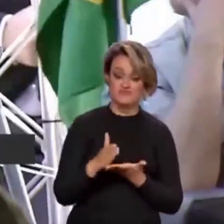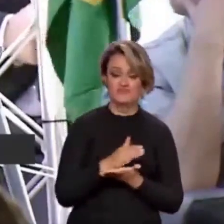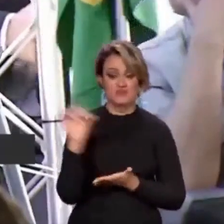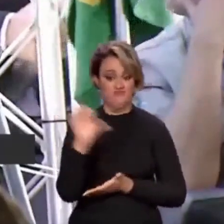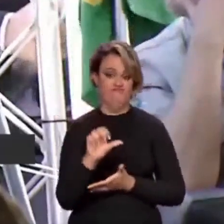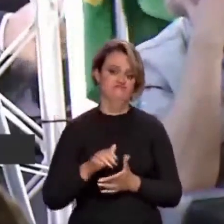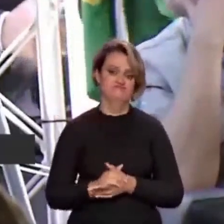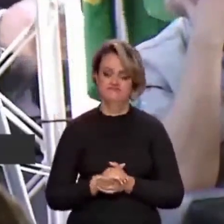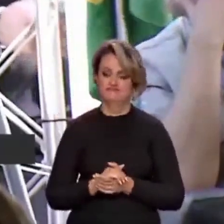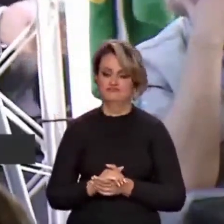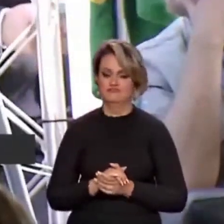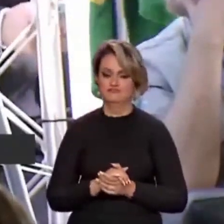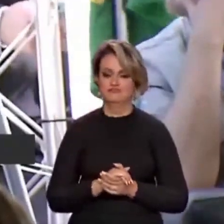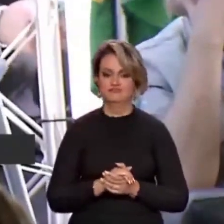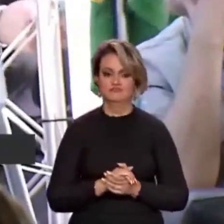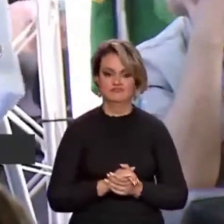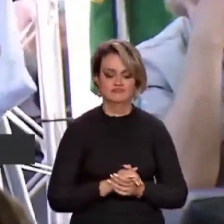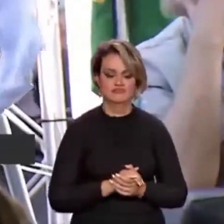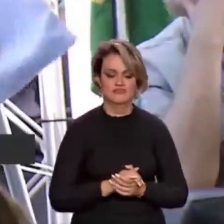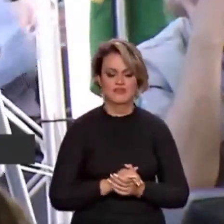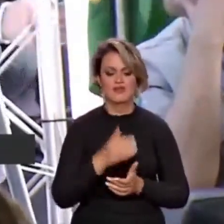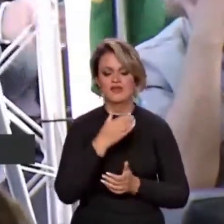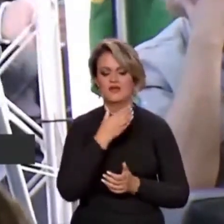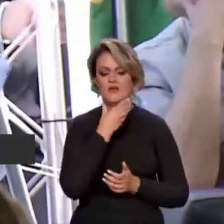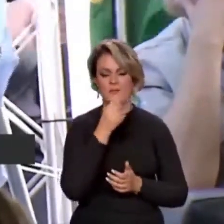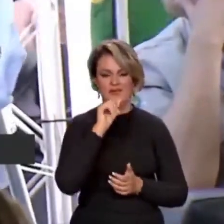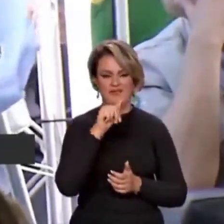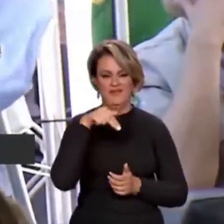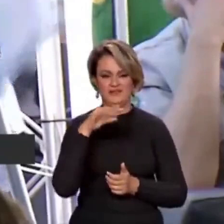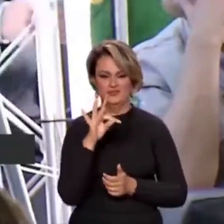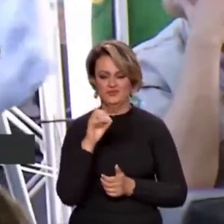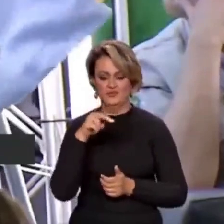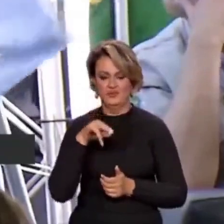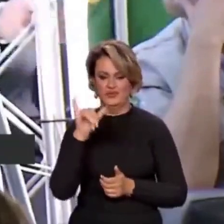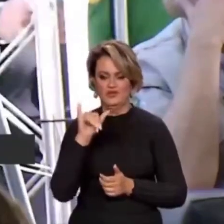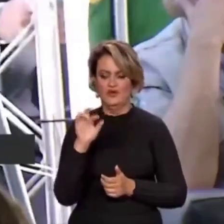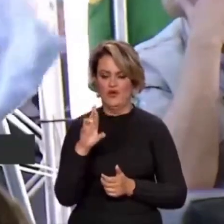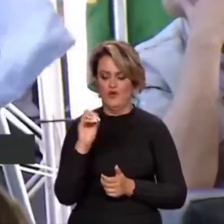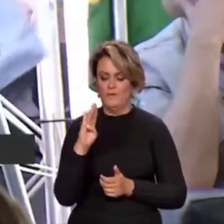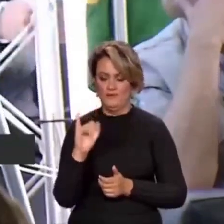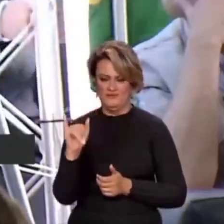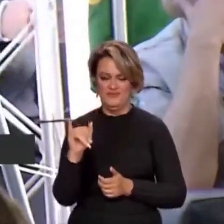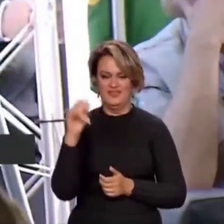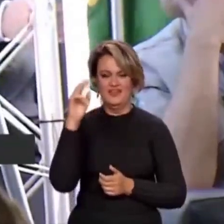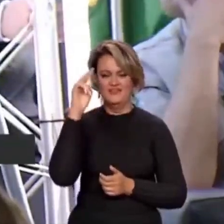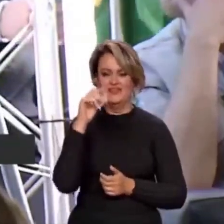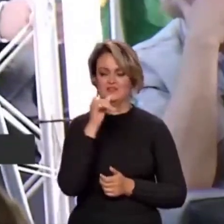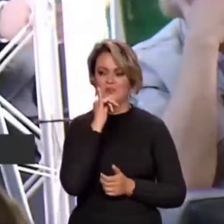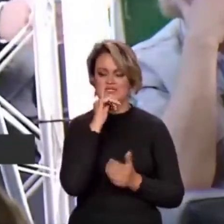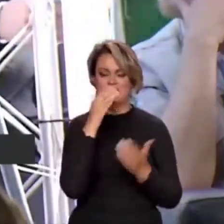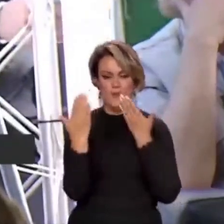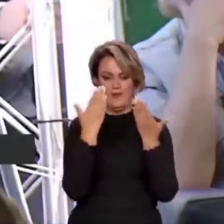mais difícil. Mas, como diz o Anthony Robbins, a boa madeira não cresce em